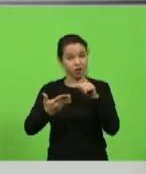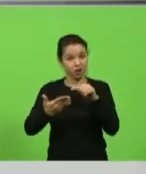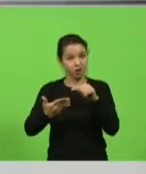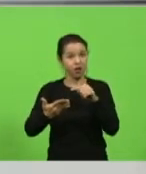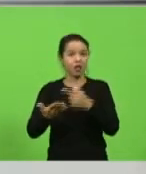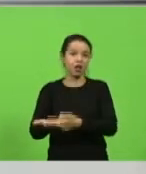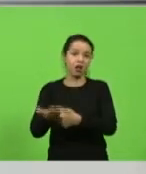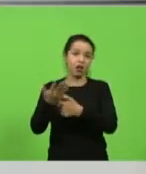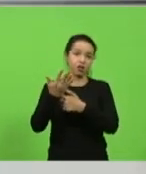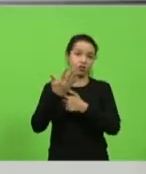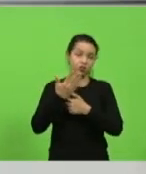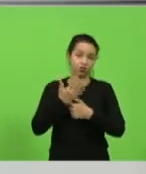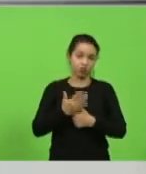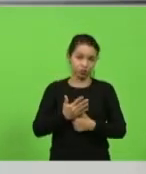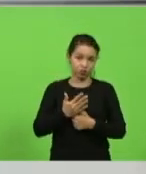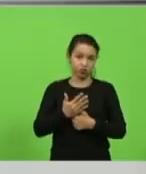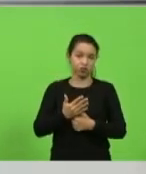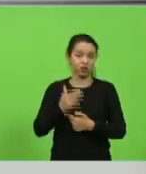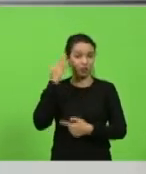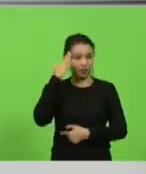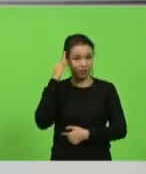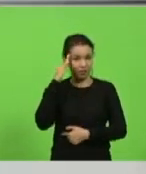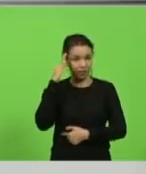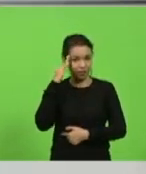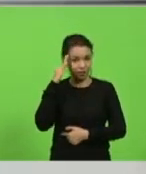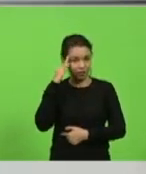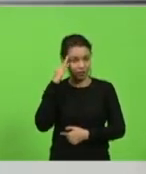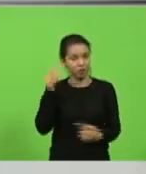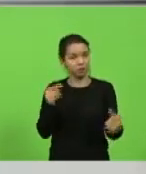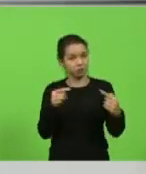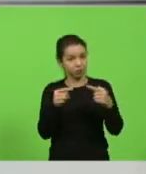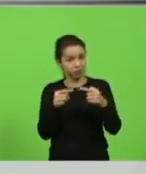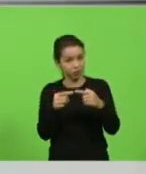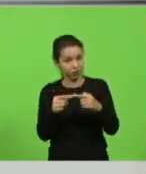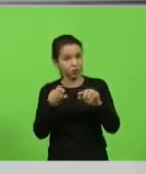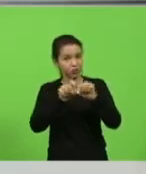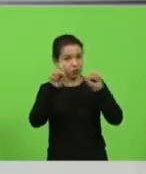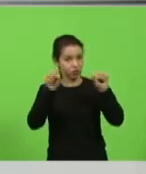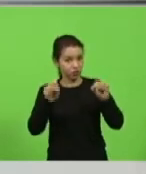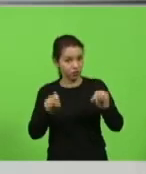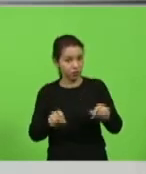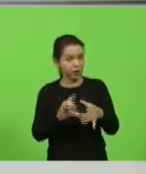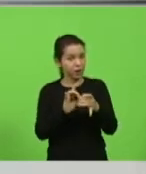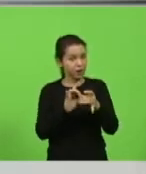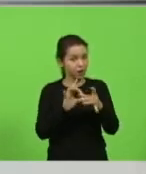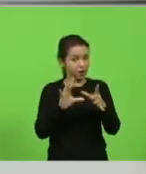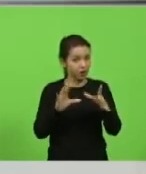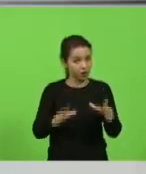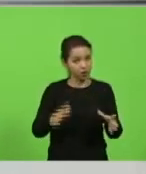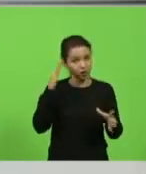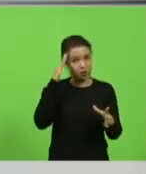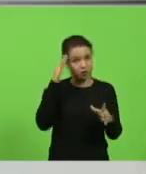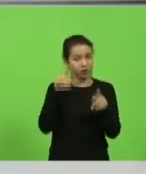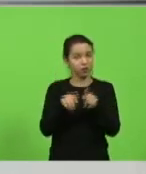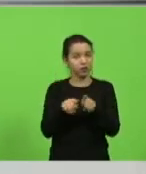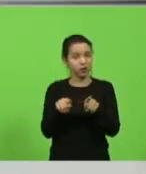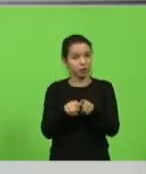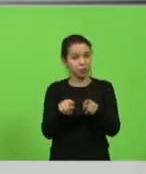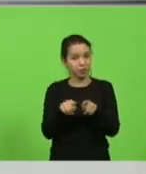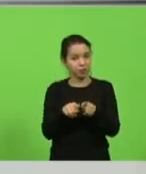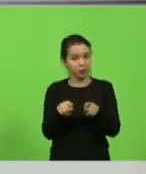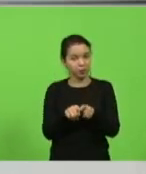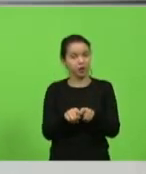com o sistema do livre convencimento motivado e da persuasão racional, previsto no